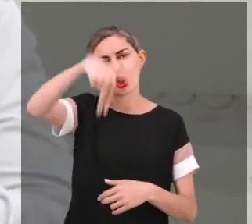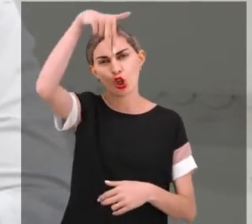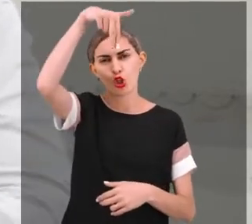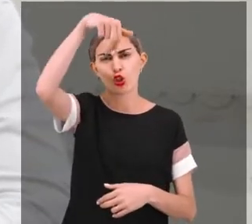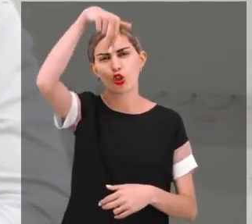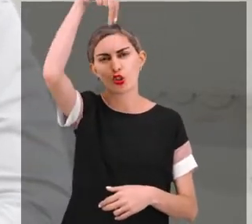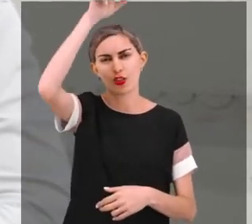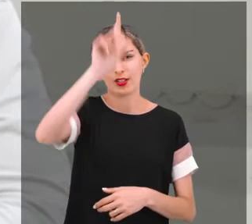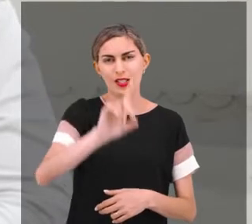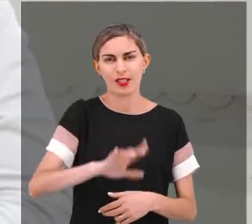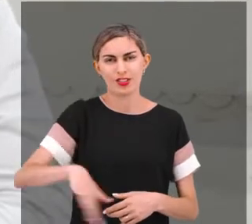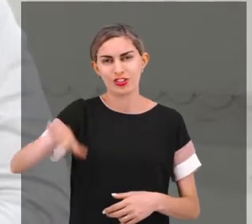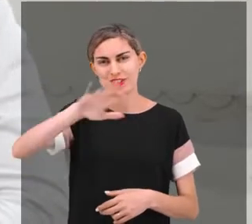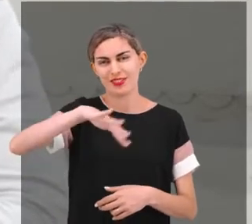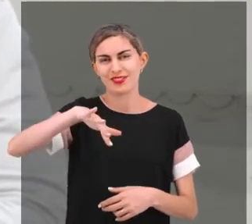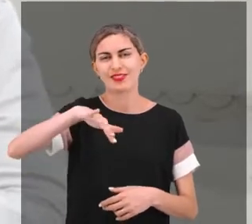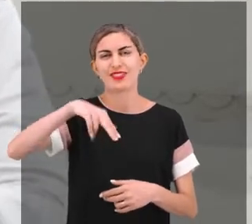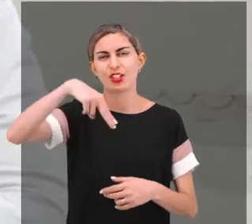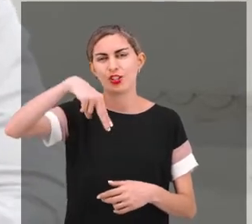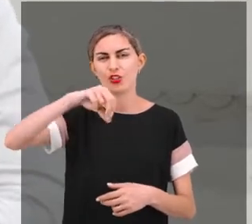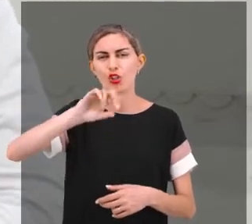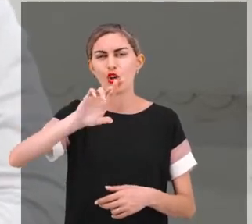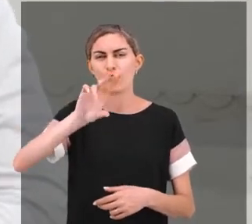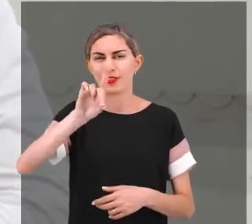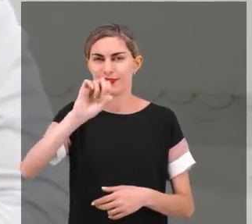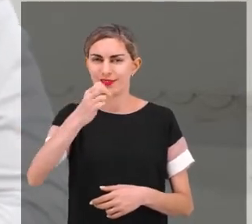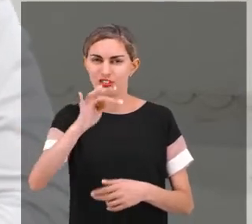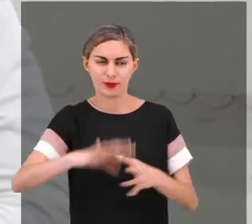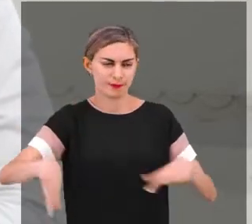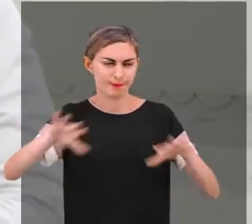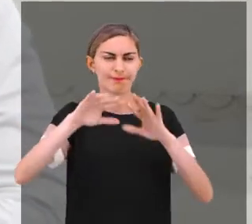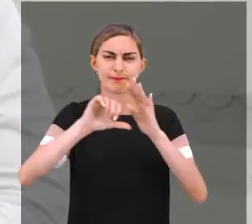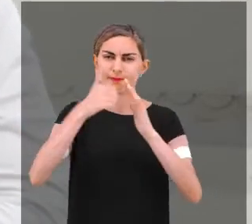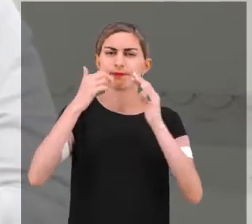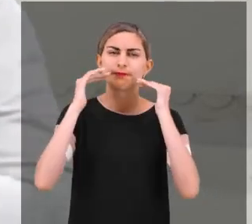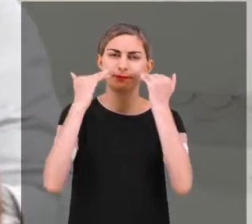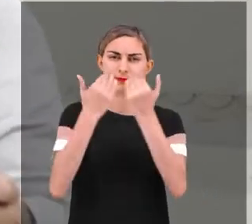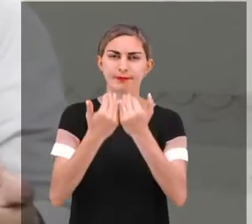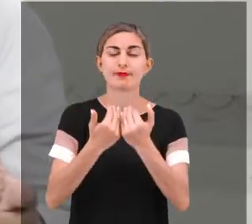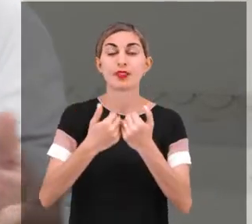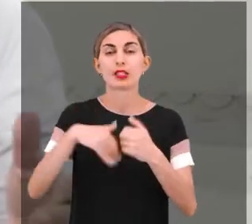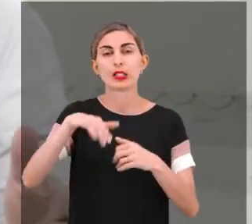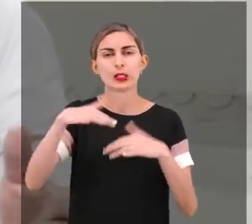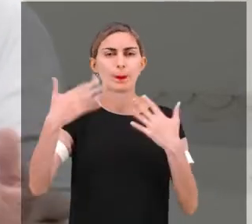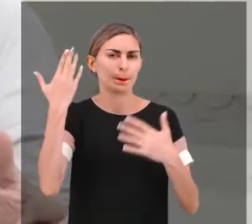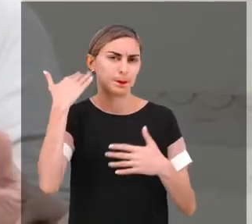5º Congresso de Segurança e Saúde no Trabalho Portuário e Aquaviário. Então, em